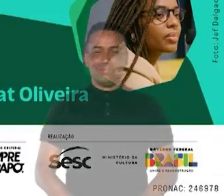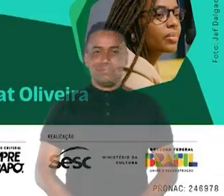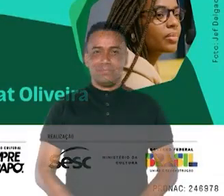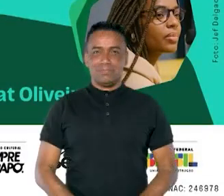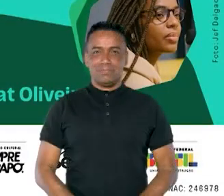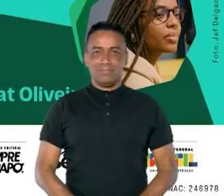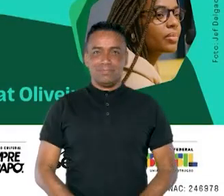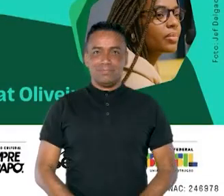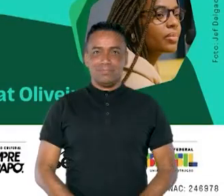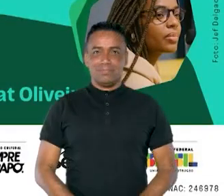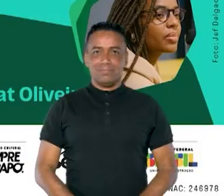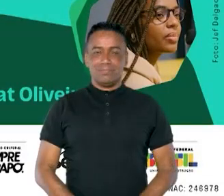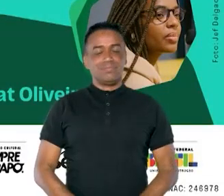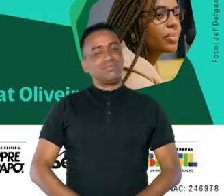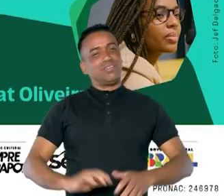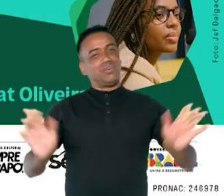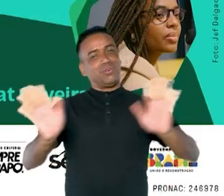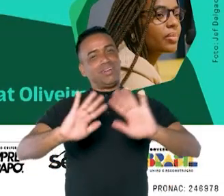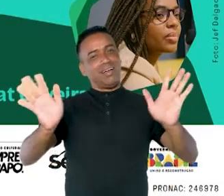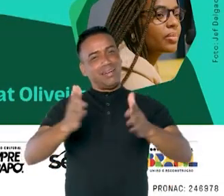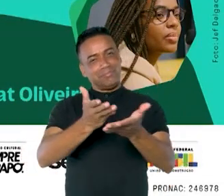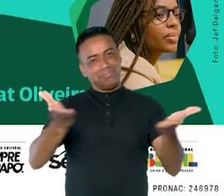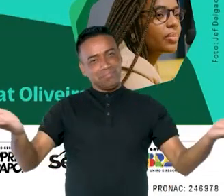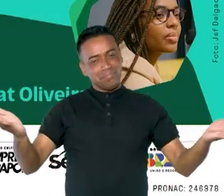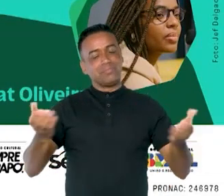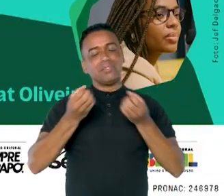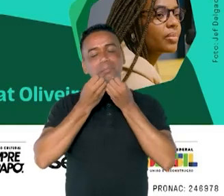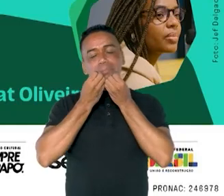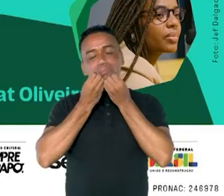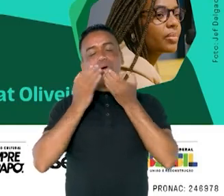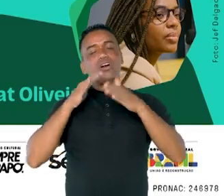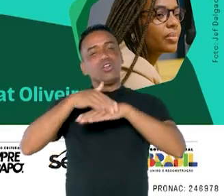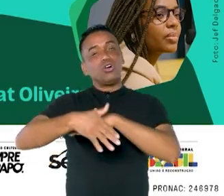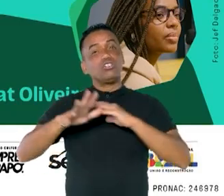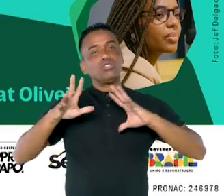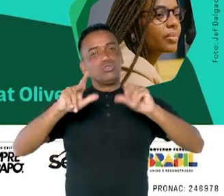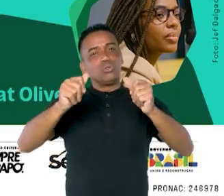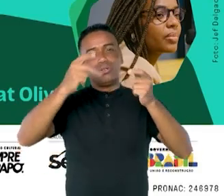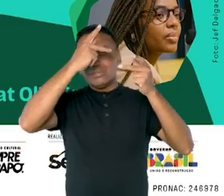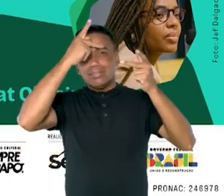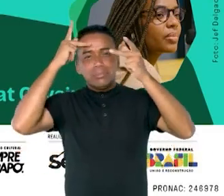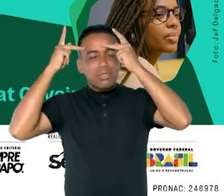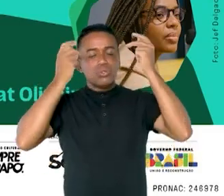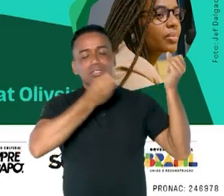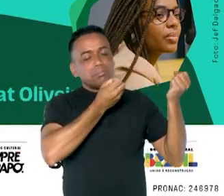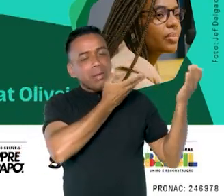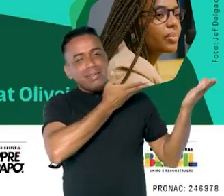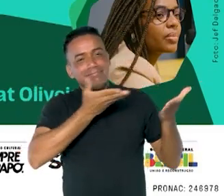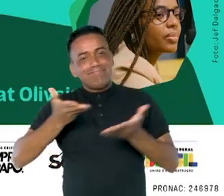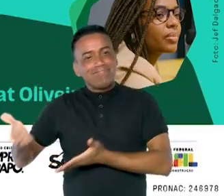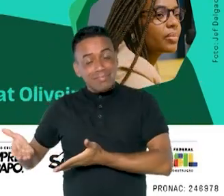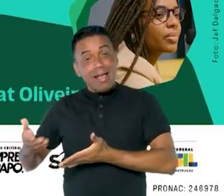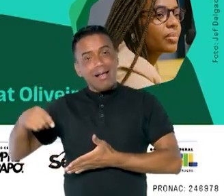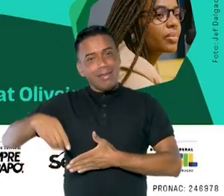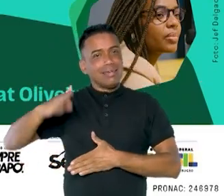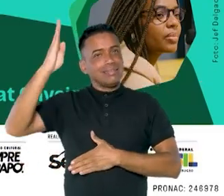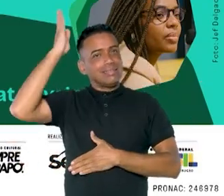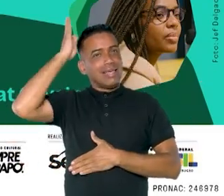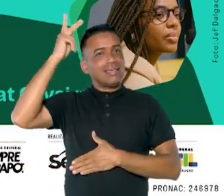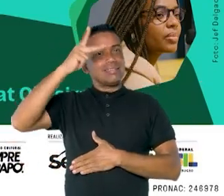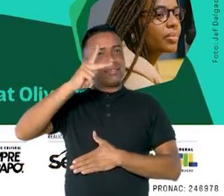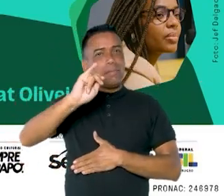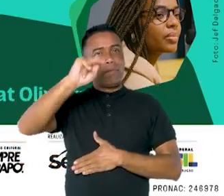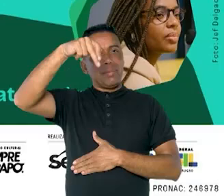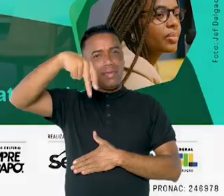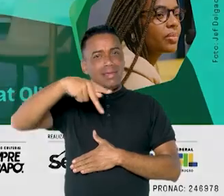Fernando Gabeira e Elisângela Baré. O evento aconteceu no dia 15 de abril, terça-feira, às 8 horas, no auditório